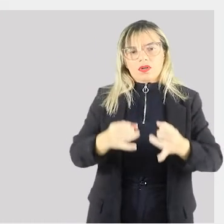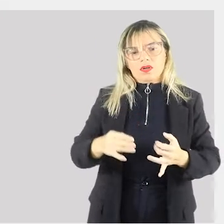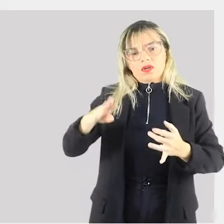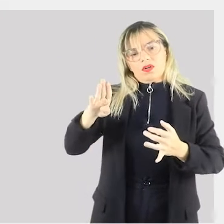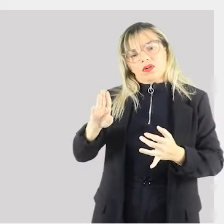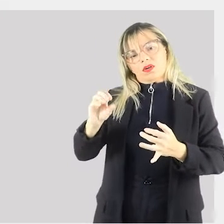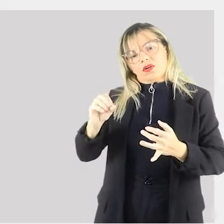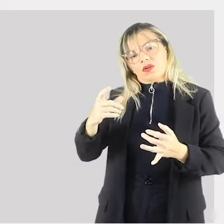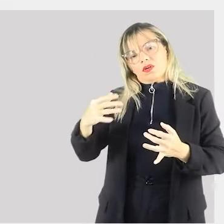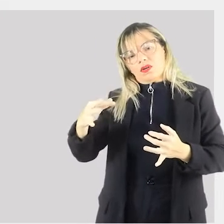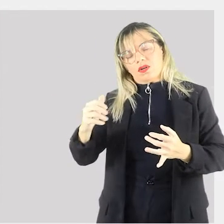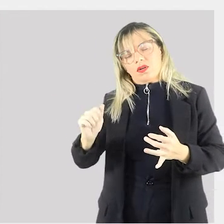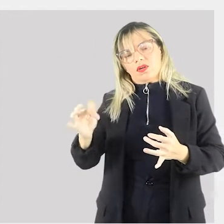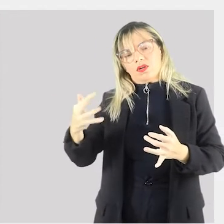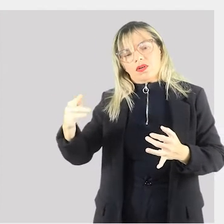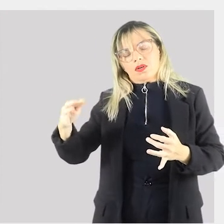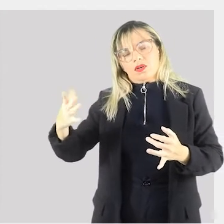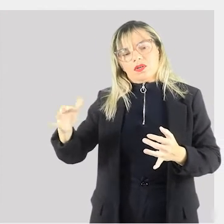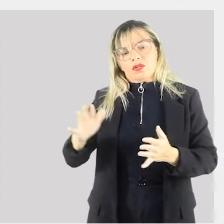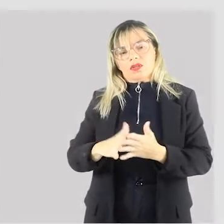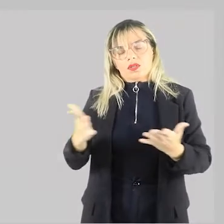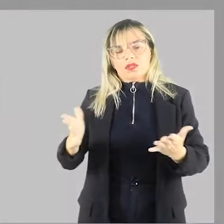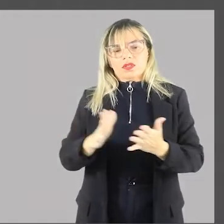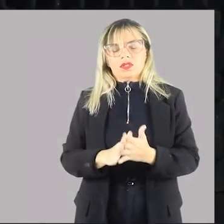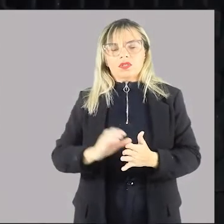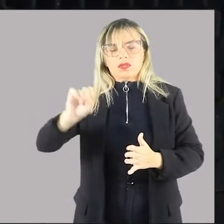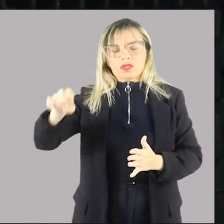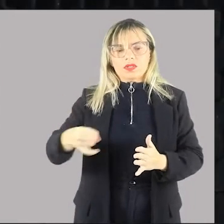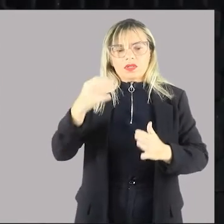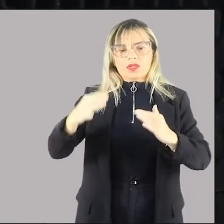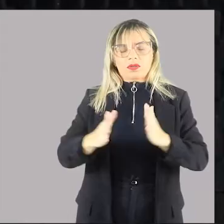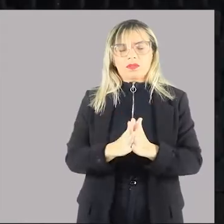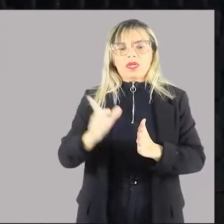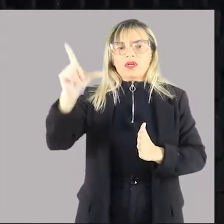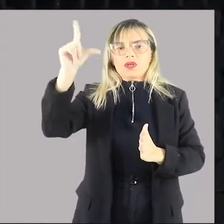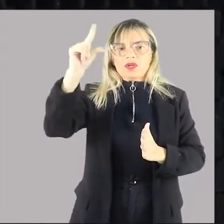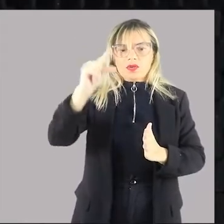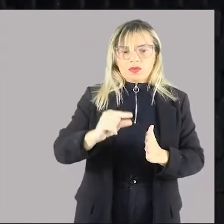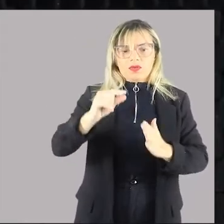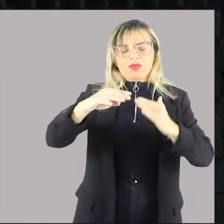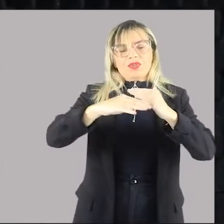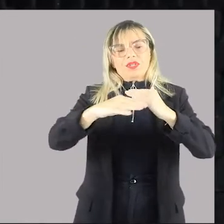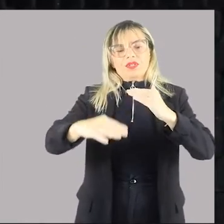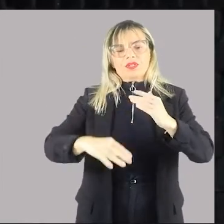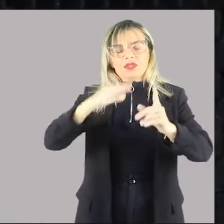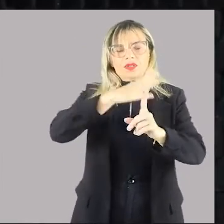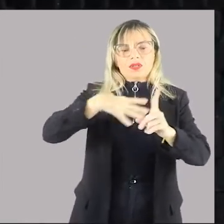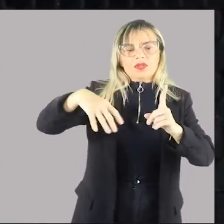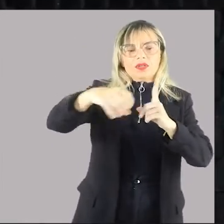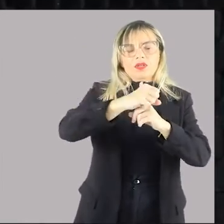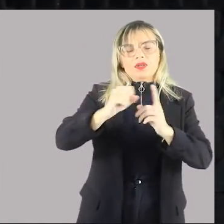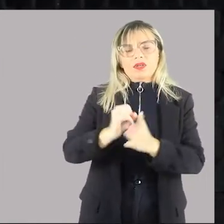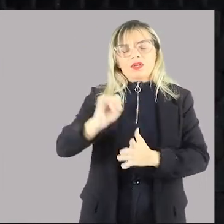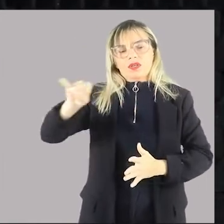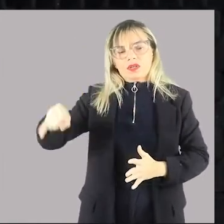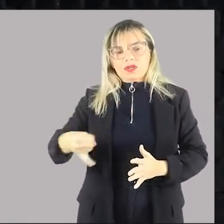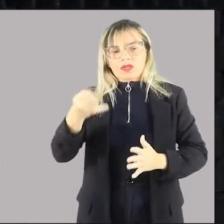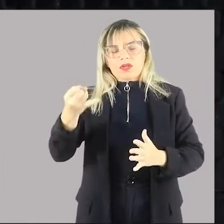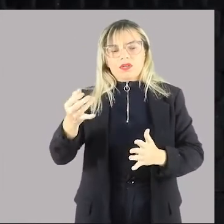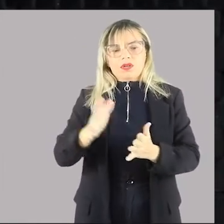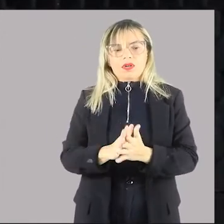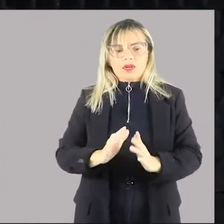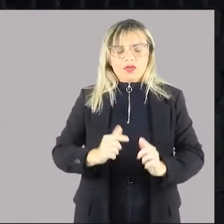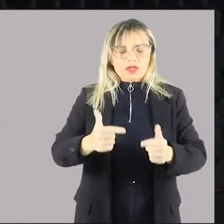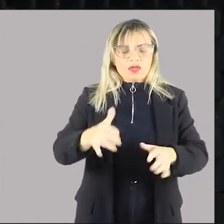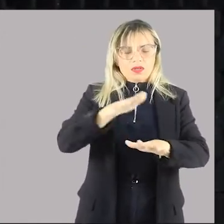dando oportunidade para se diminuir as desigualdades. Você está dando oportunidade para poder se fazer o quê? Combater a exclusão